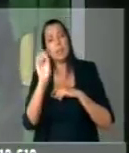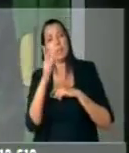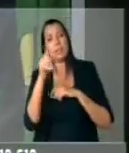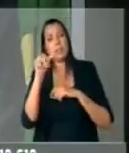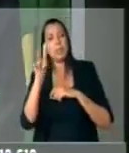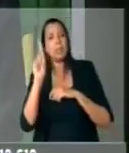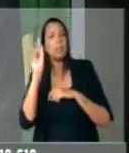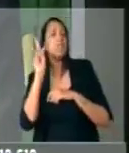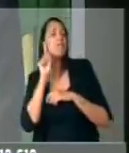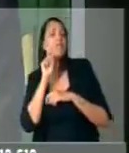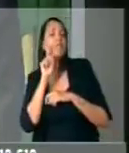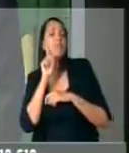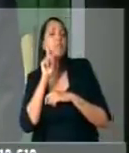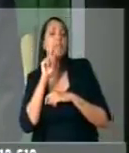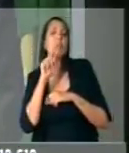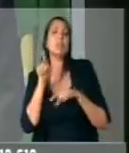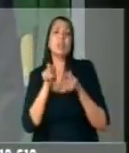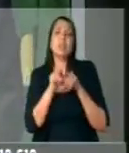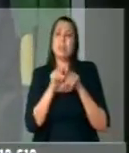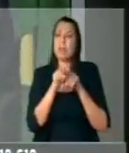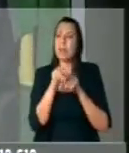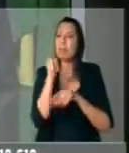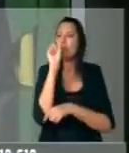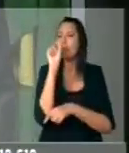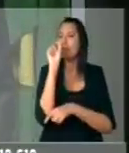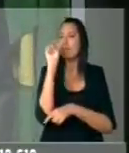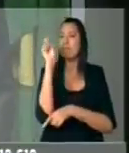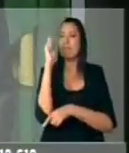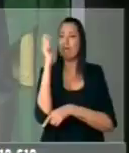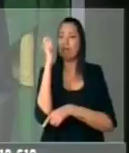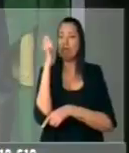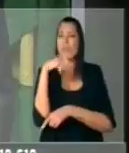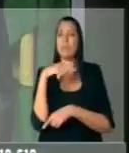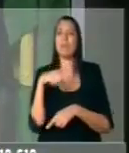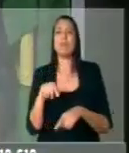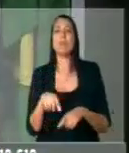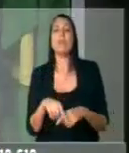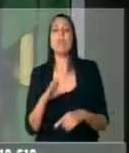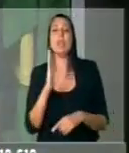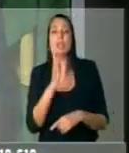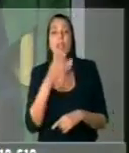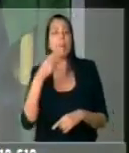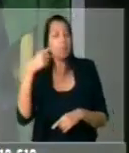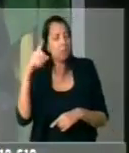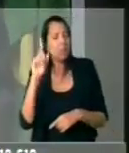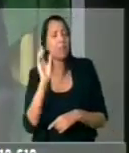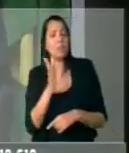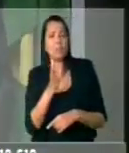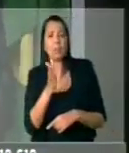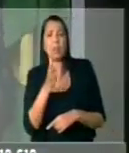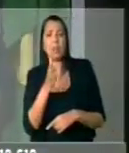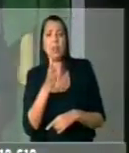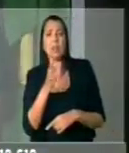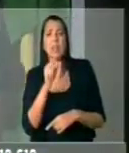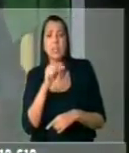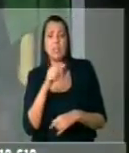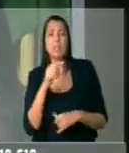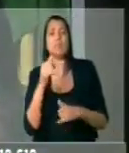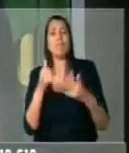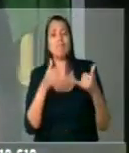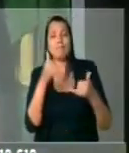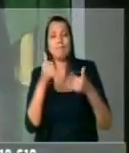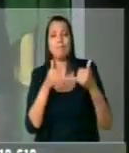cassinos europeus, Paraguai, Uruguai, Argentina. Já vão para lá. Esses já são